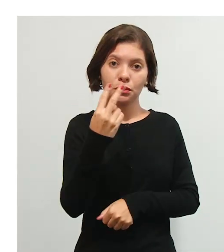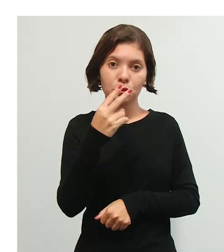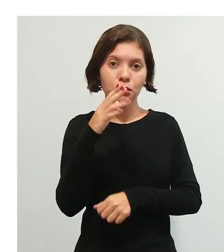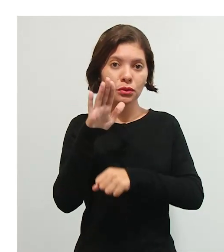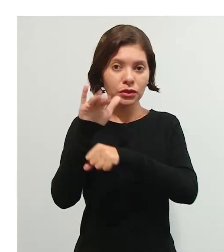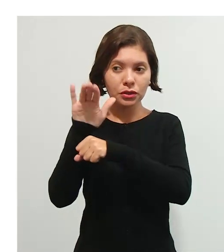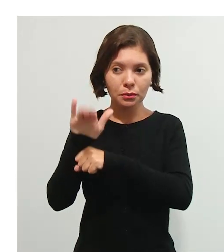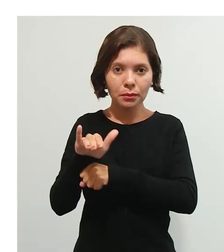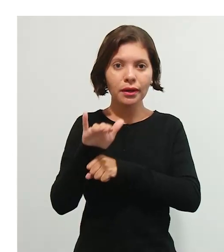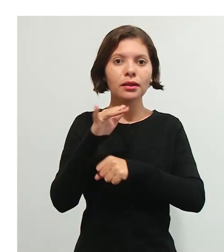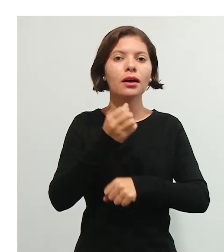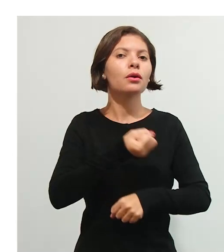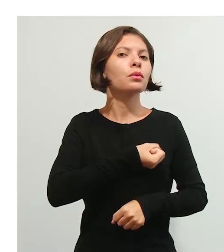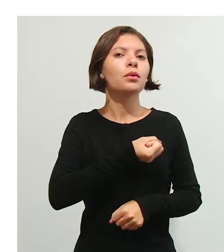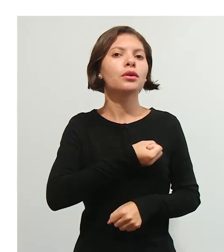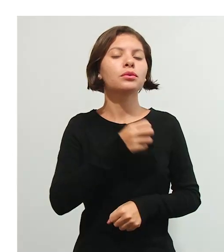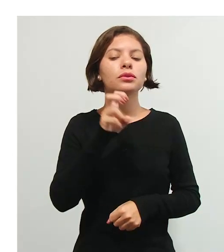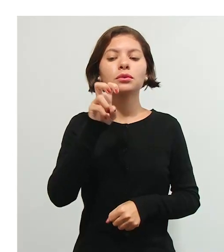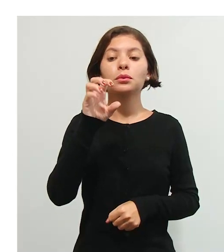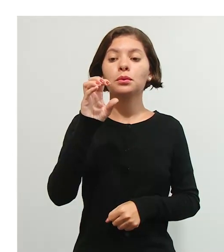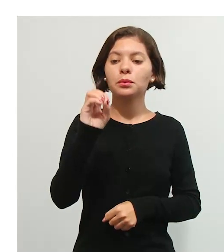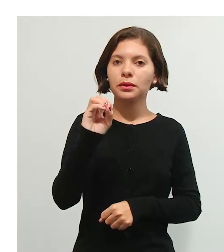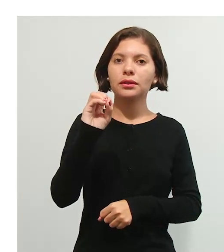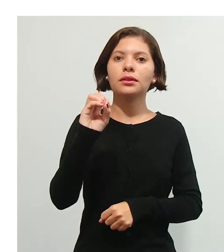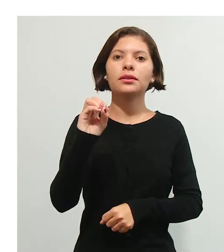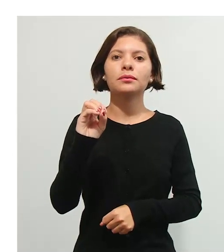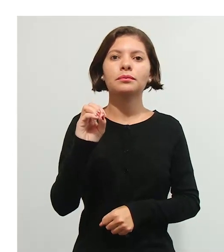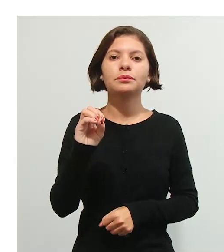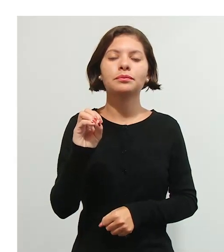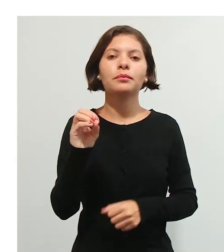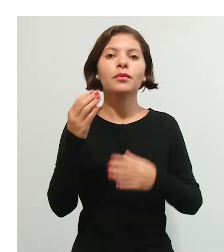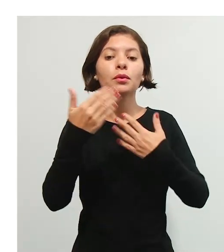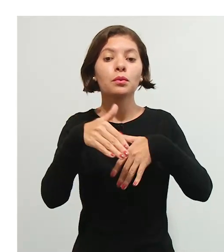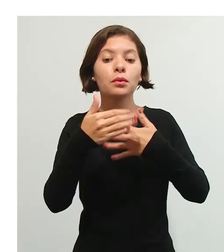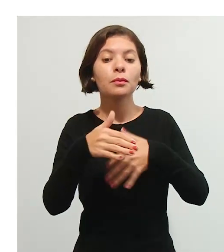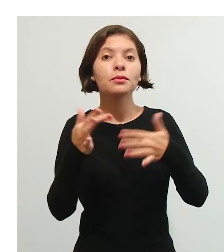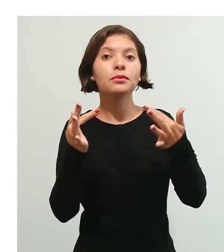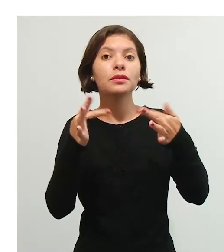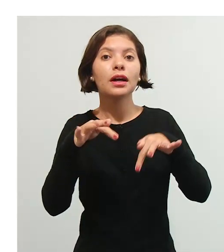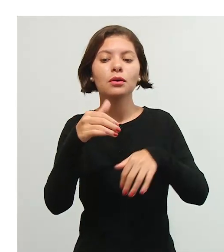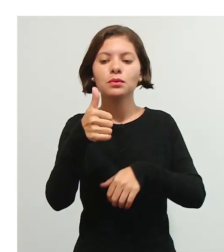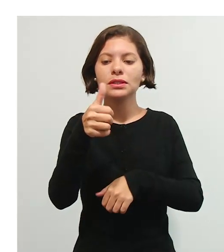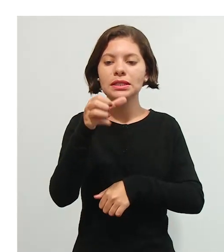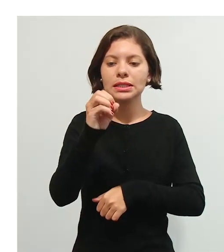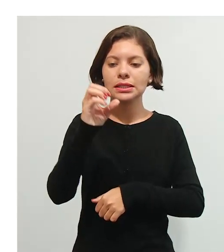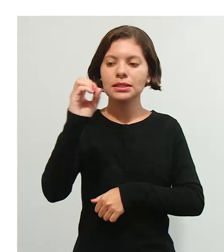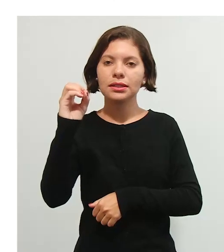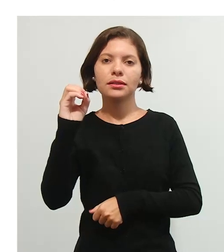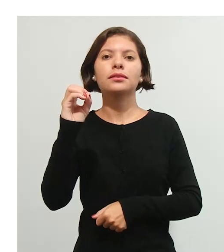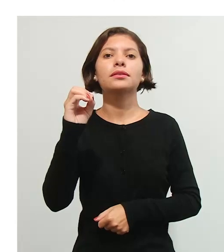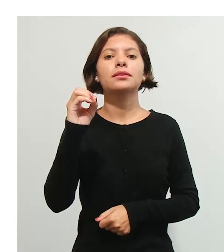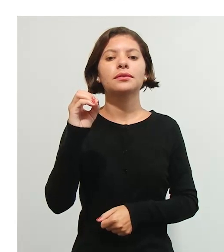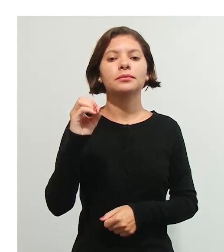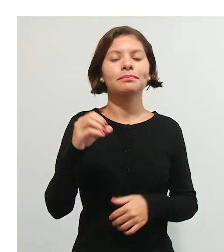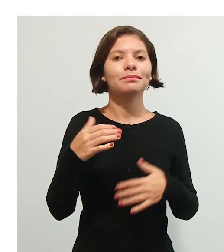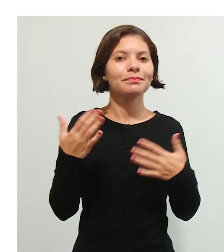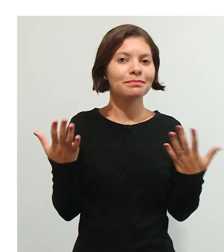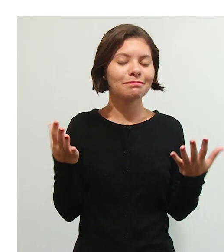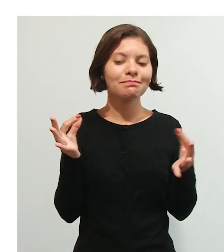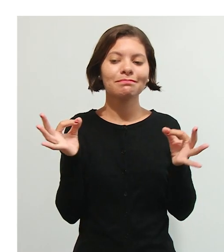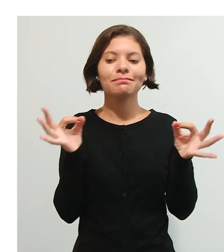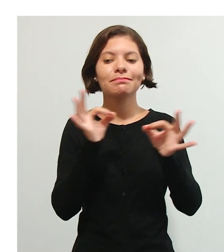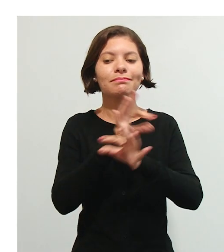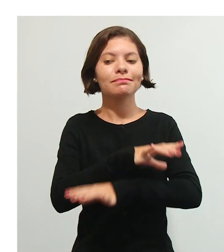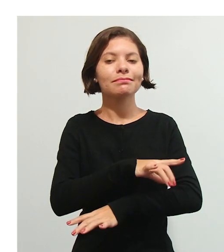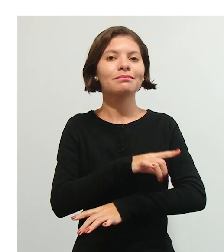chamada ela tem um peso de 50 pontos já o exame final 100 pontos bem aqui